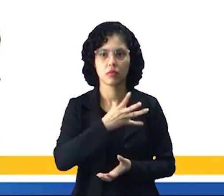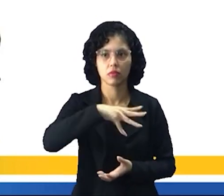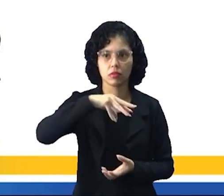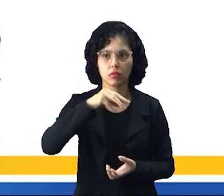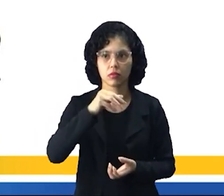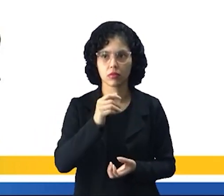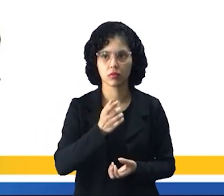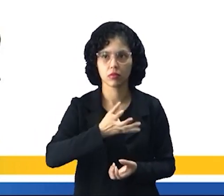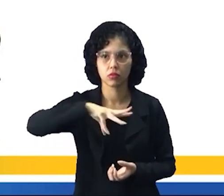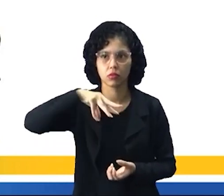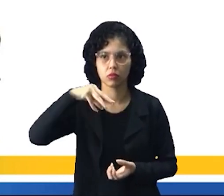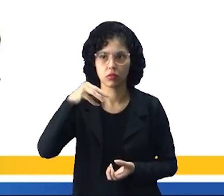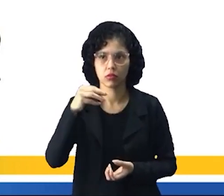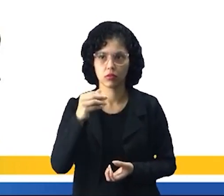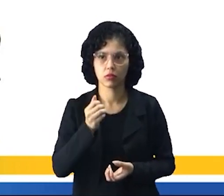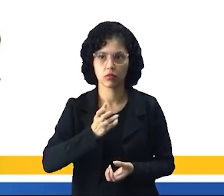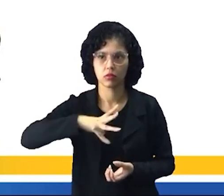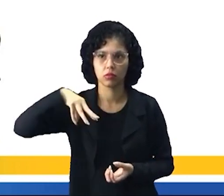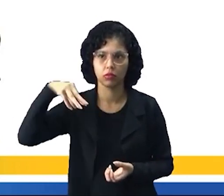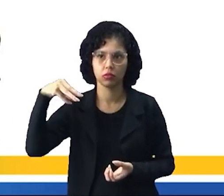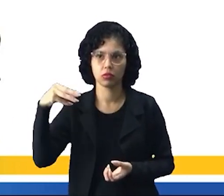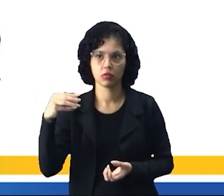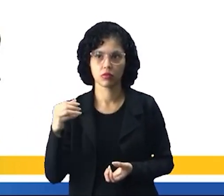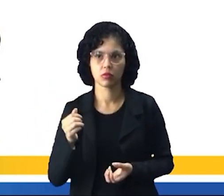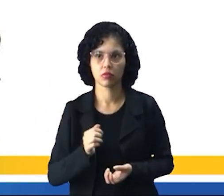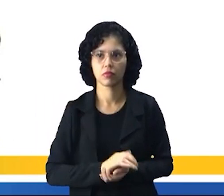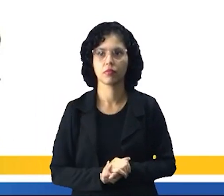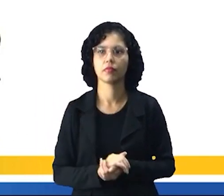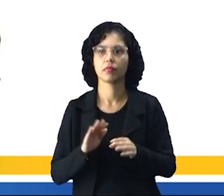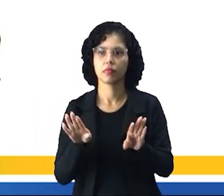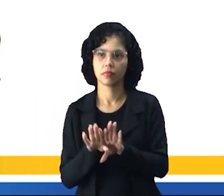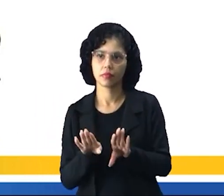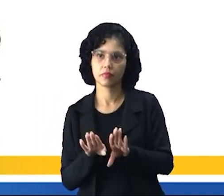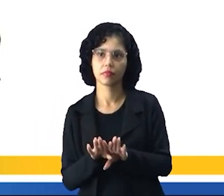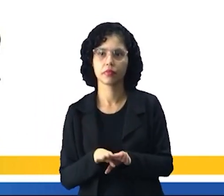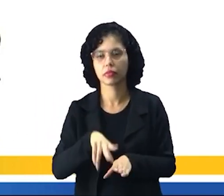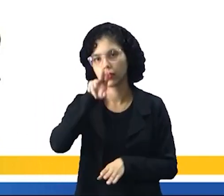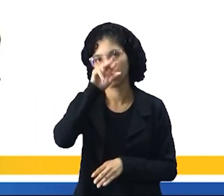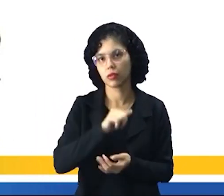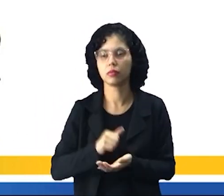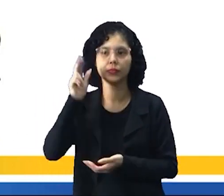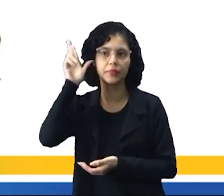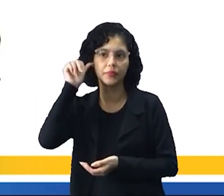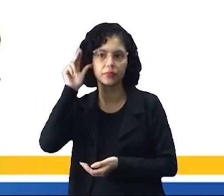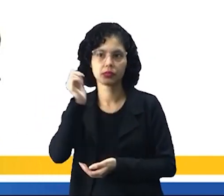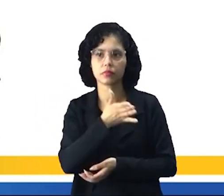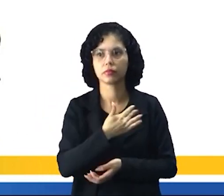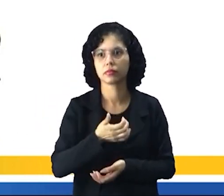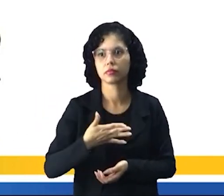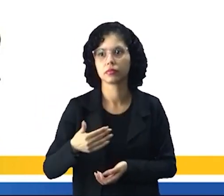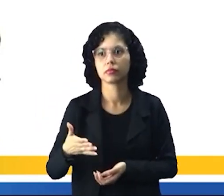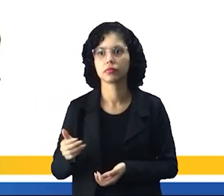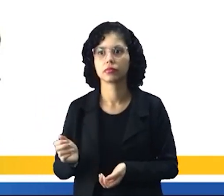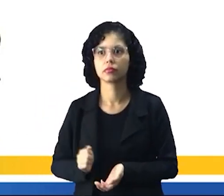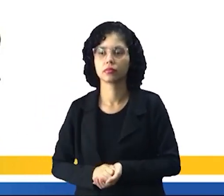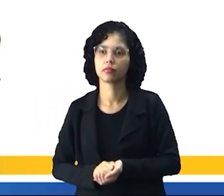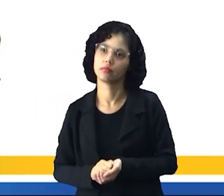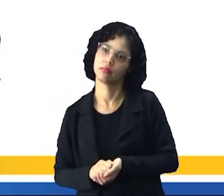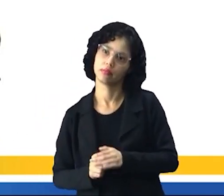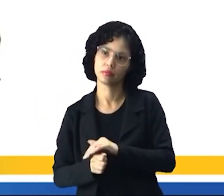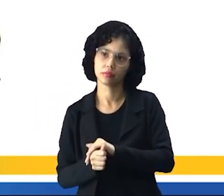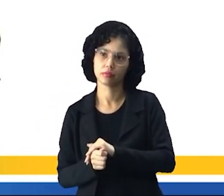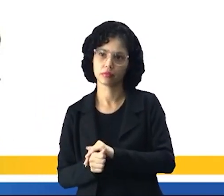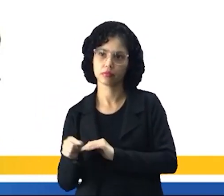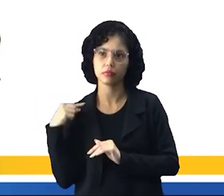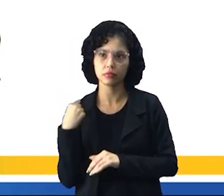águas-vivas, todos eles são invertebrados. E a gente tem os vertebrados, então o coelhinho, o peixe, a avestruz, a